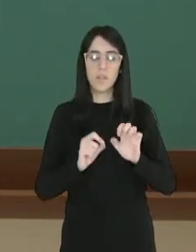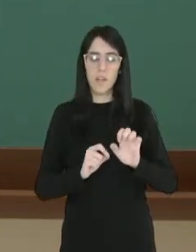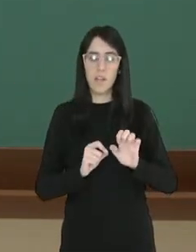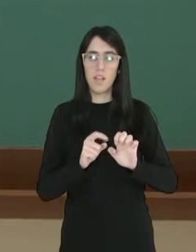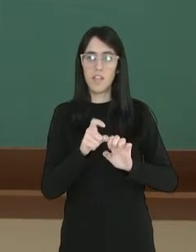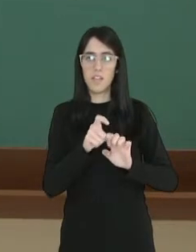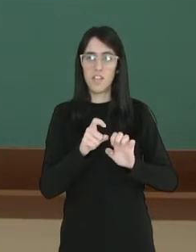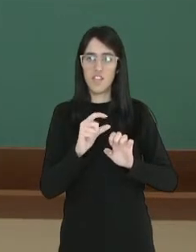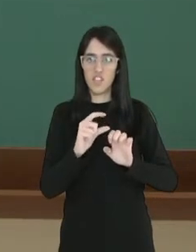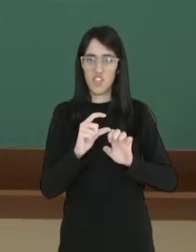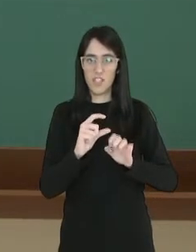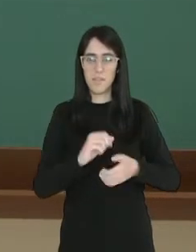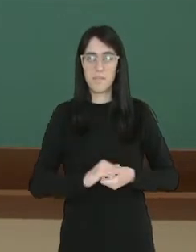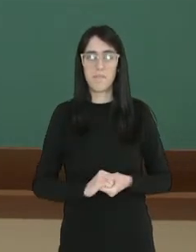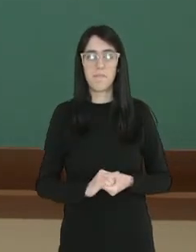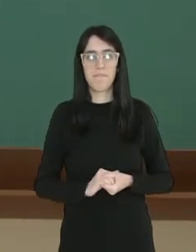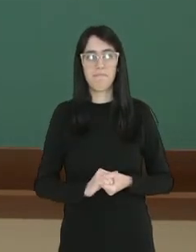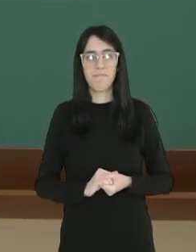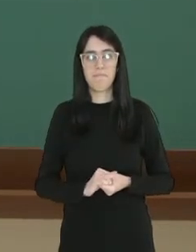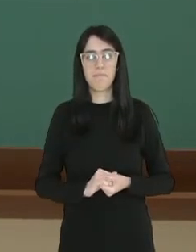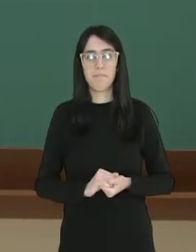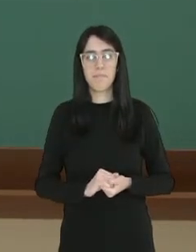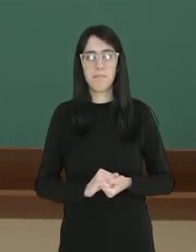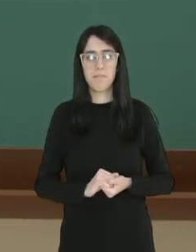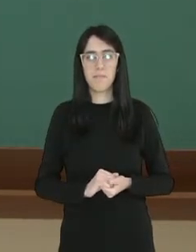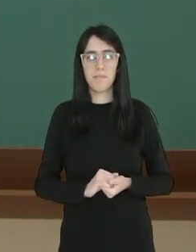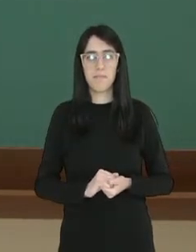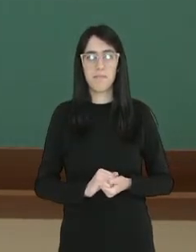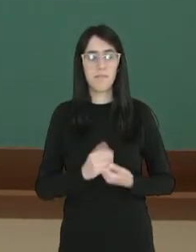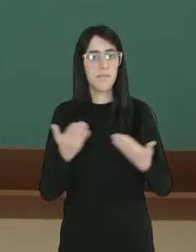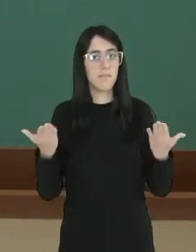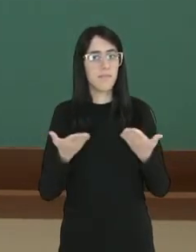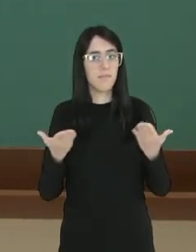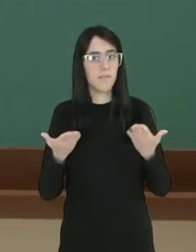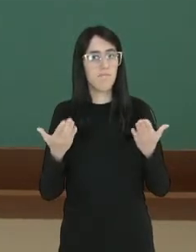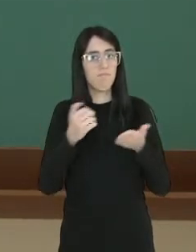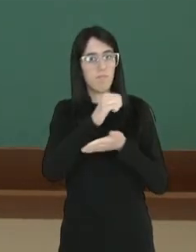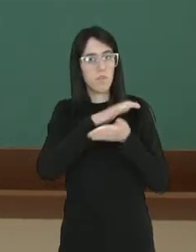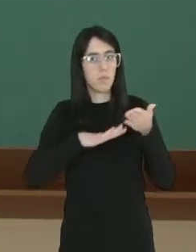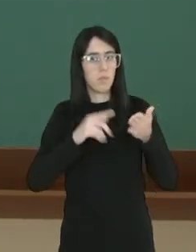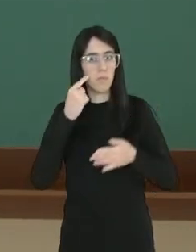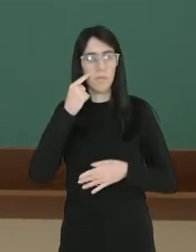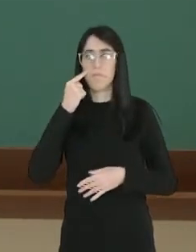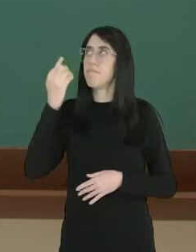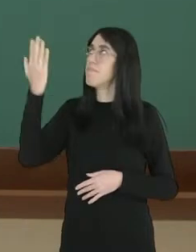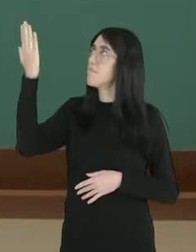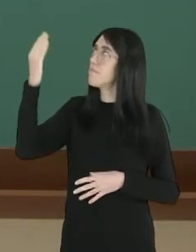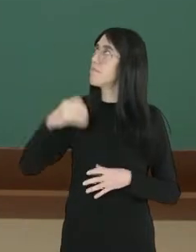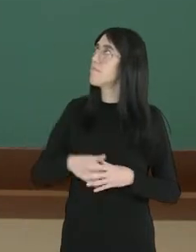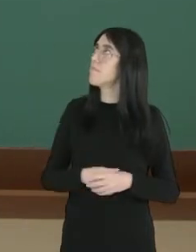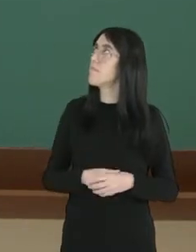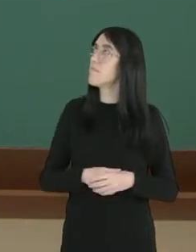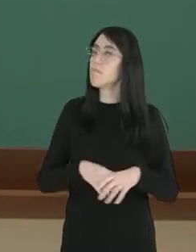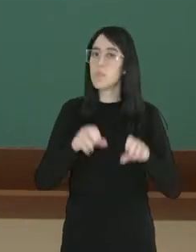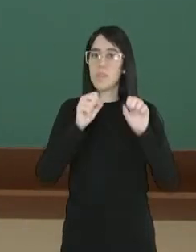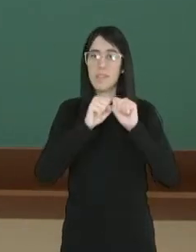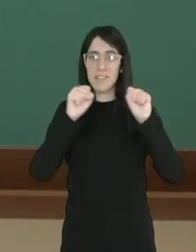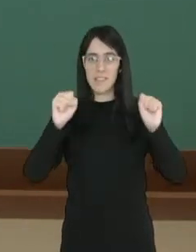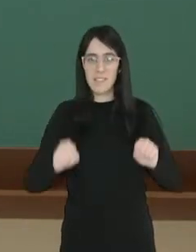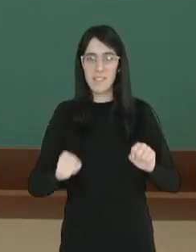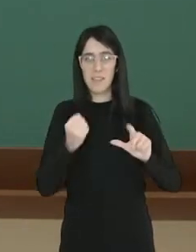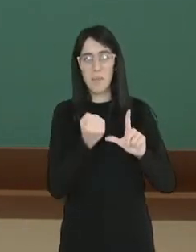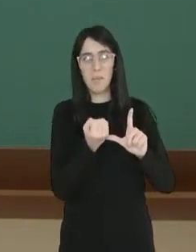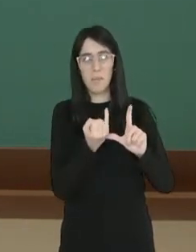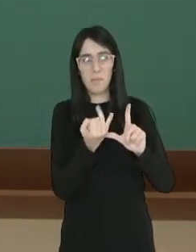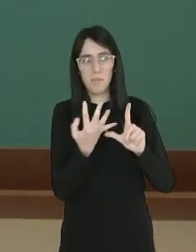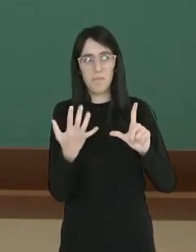e elevado na x. Então, vamos resolver um exercício. Os sistemas de logaritmos